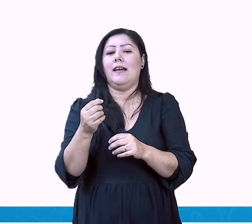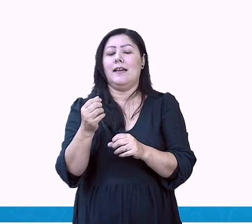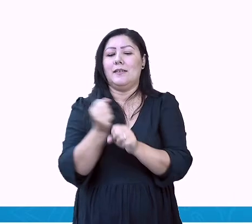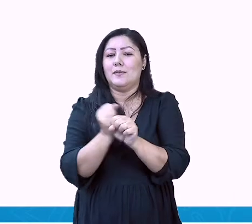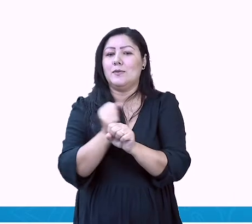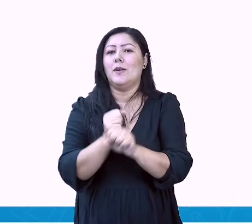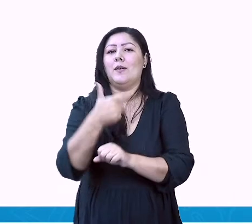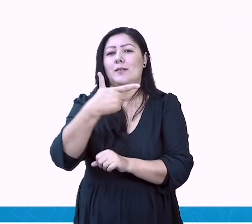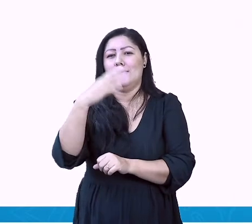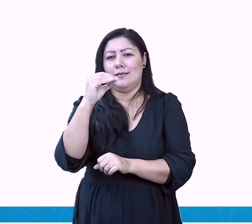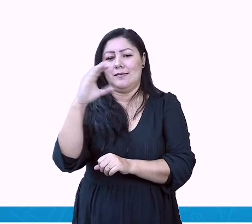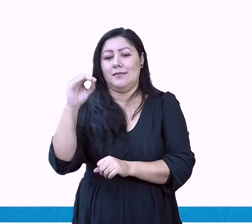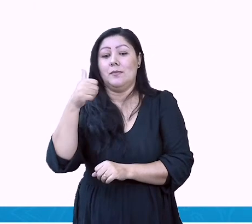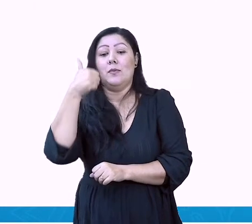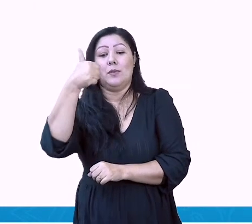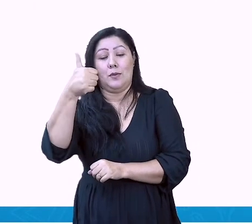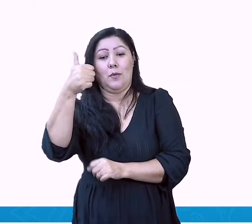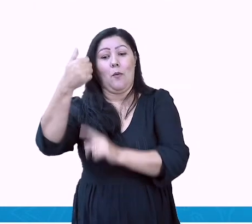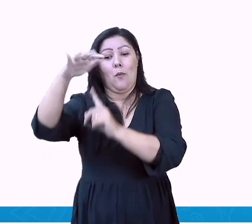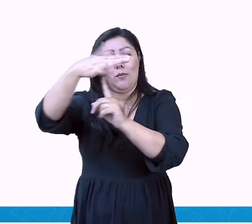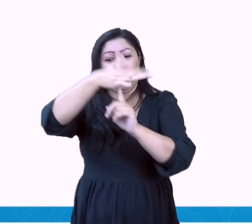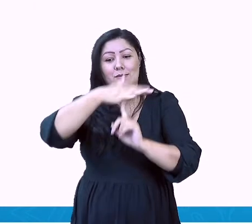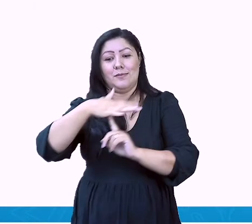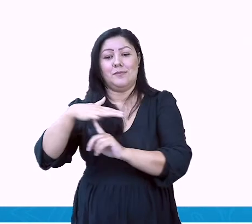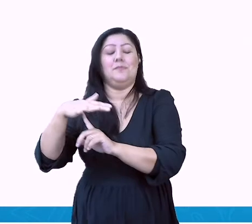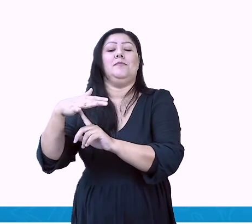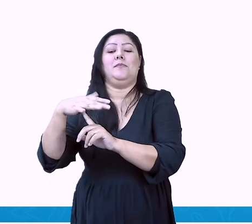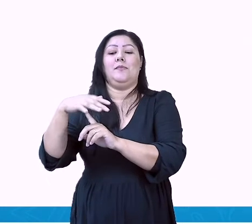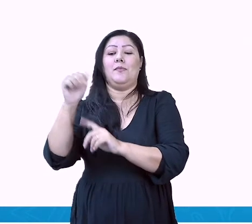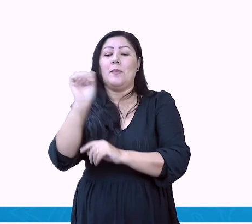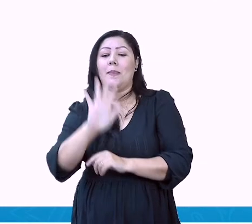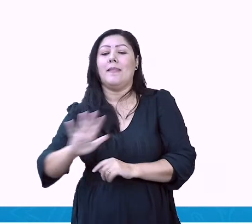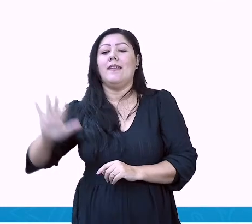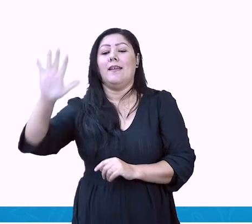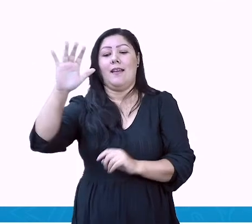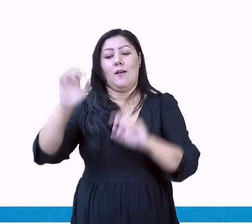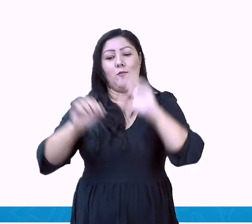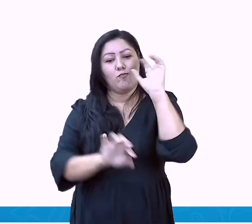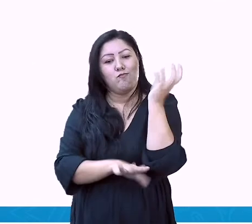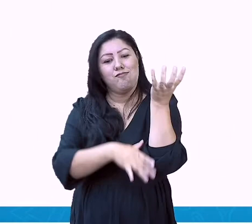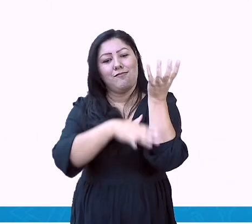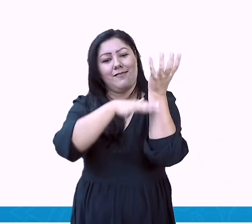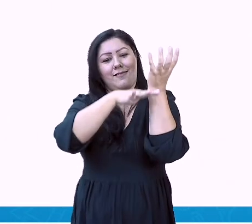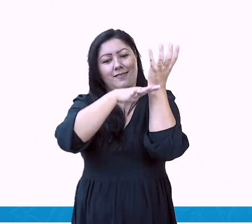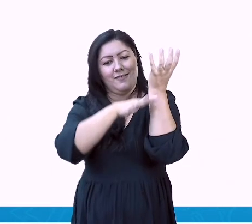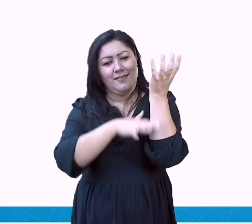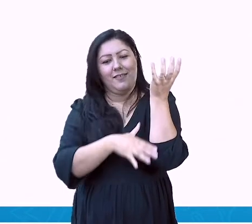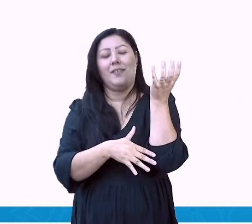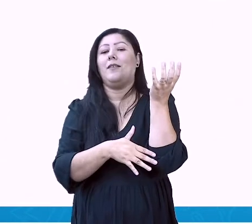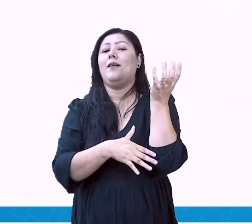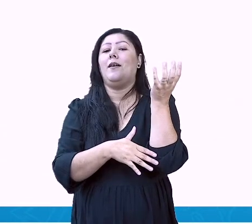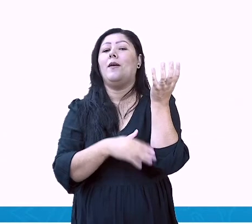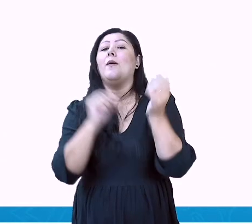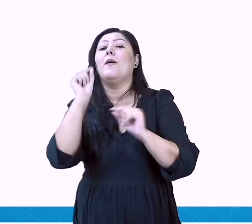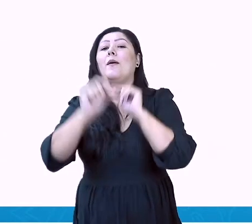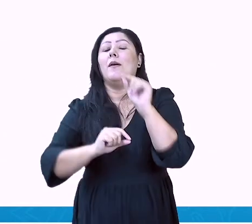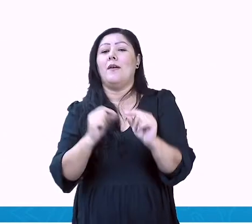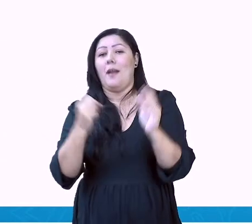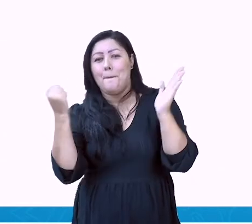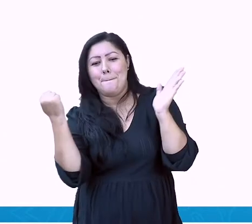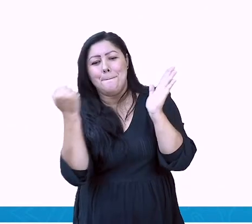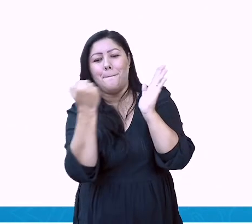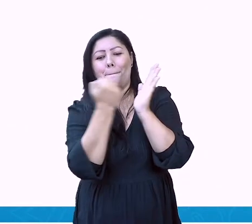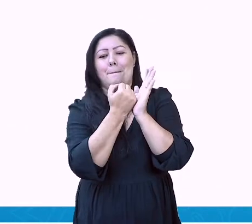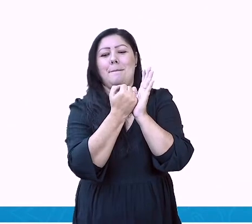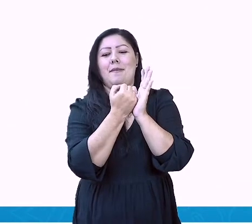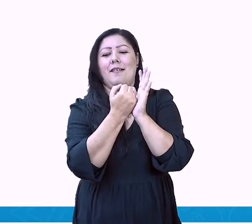Desde o ano de 2001, o Parque Nacional do Pantanal Mato Grossense é considerado